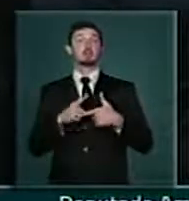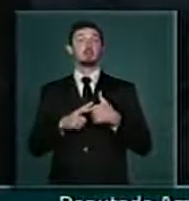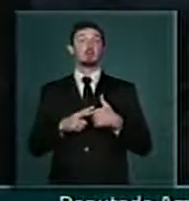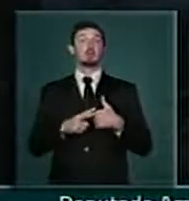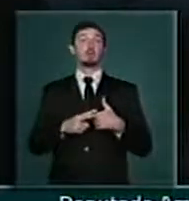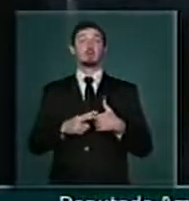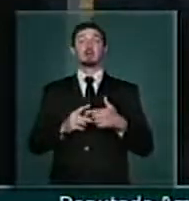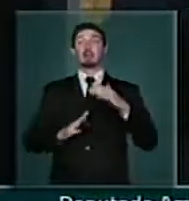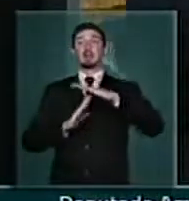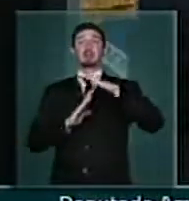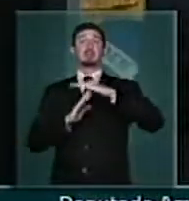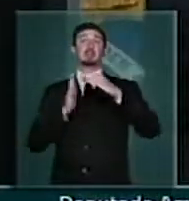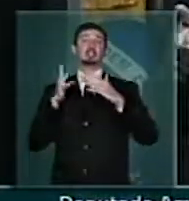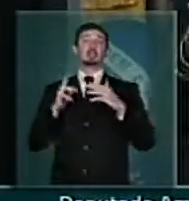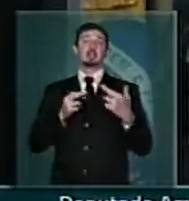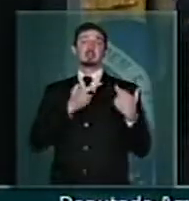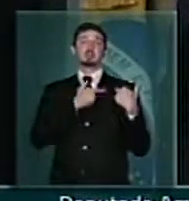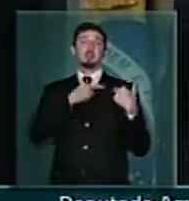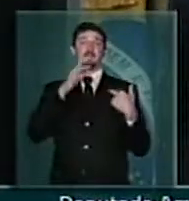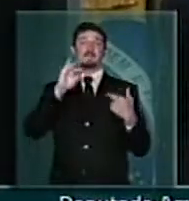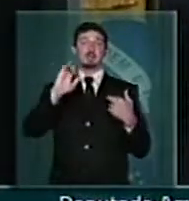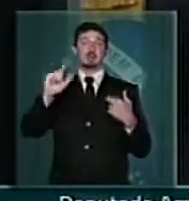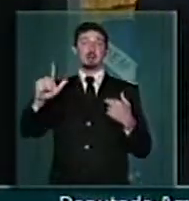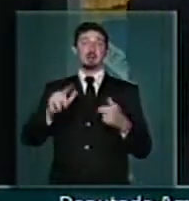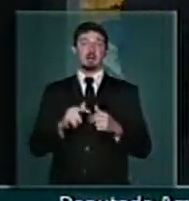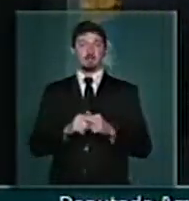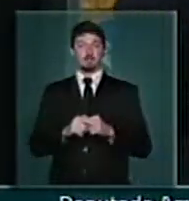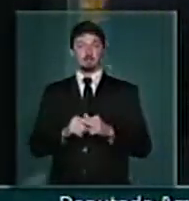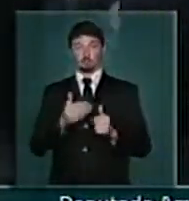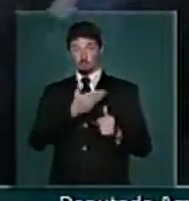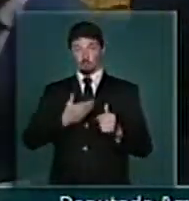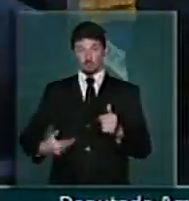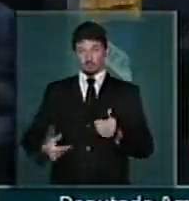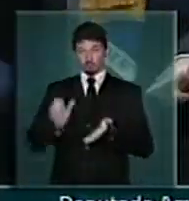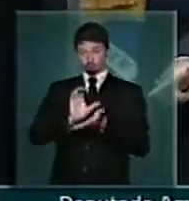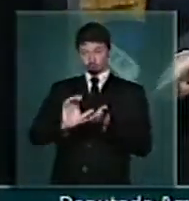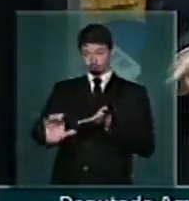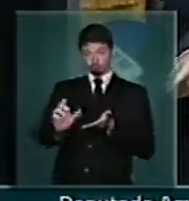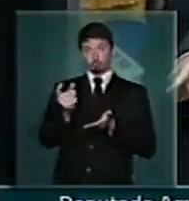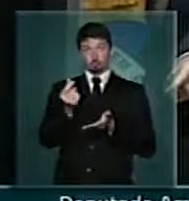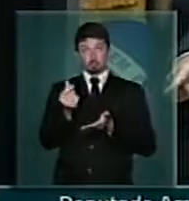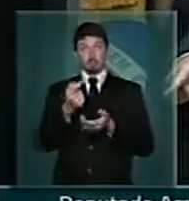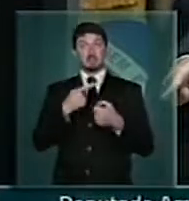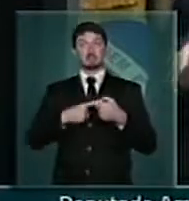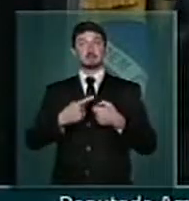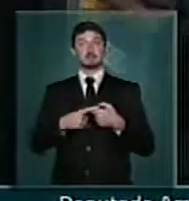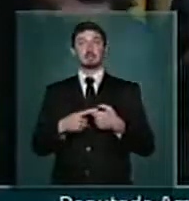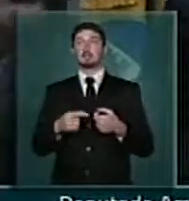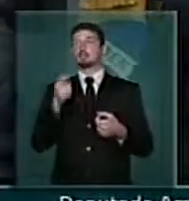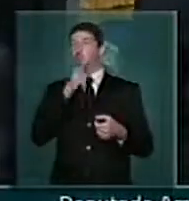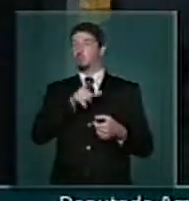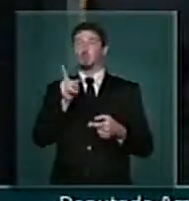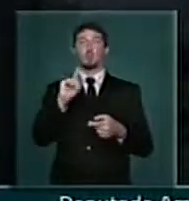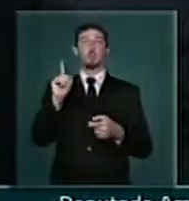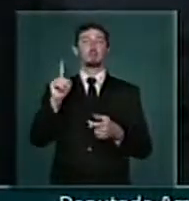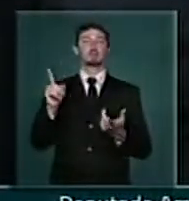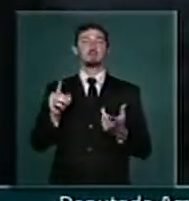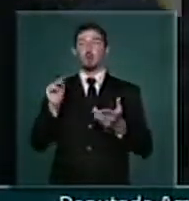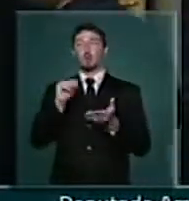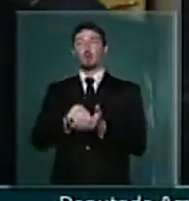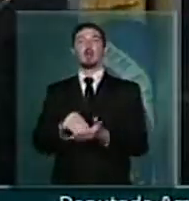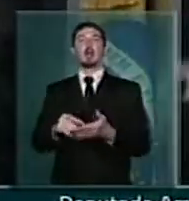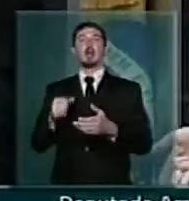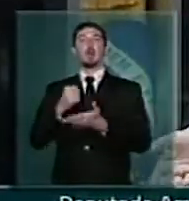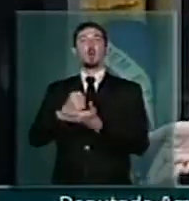de, no limite da lei de responsabilidade fiscal. A União repassa os recursos e o município não pode implantar.